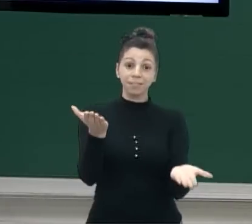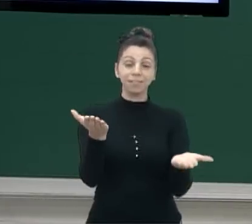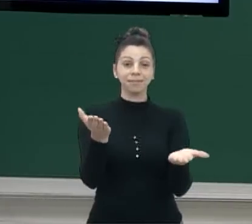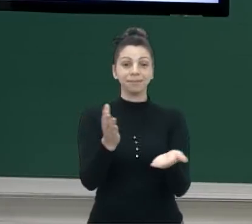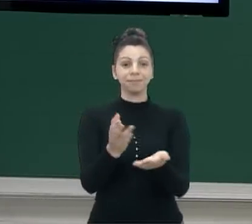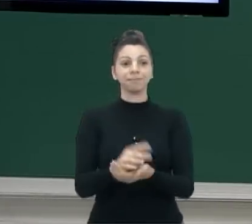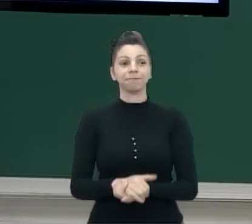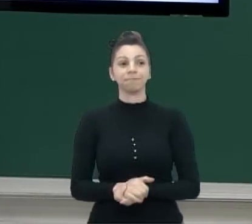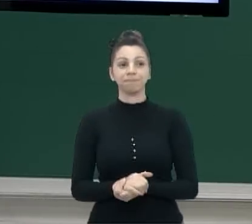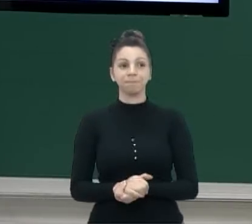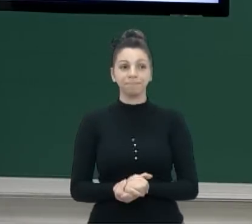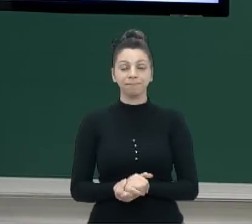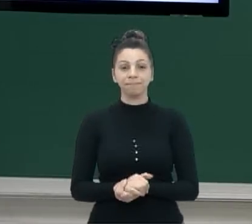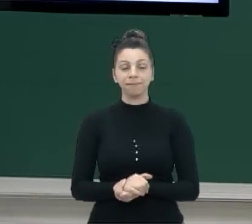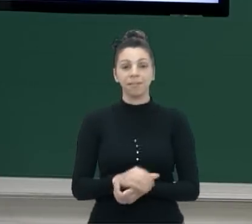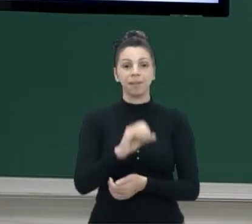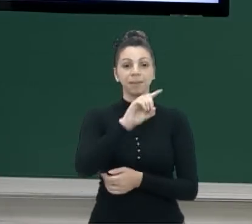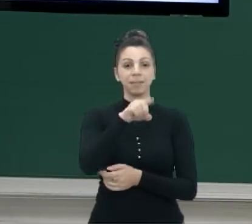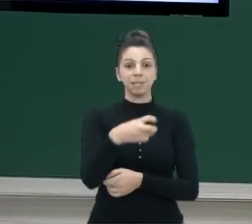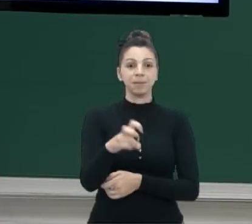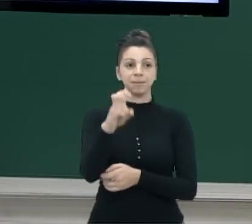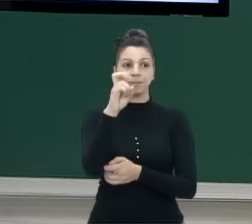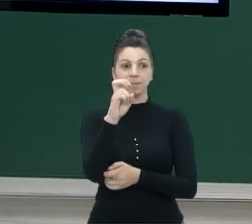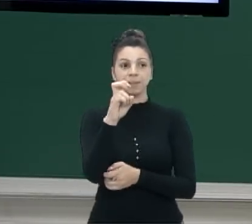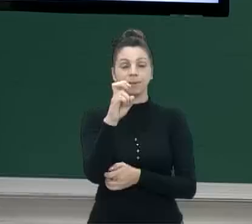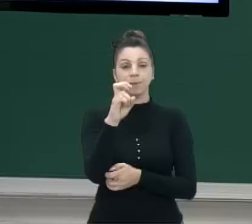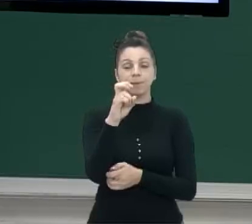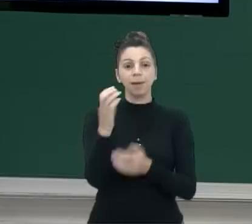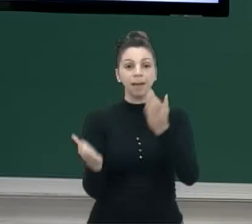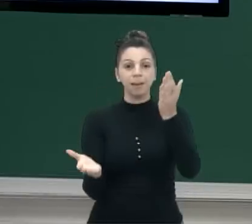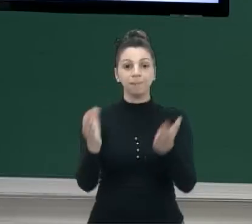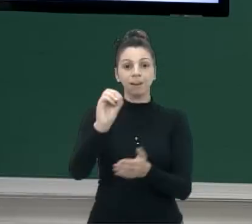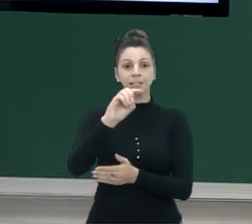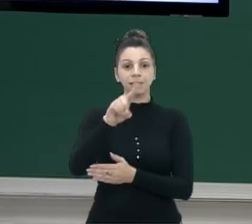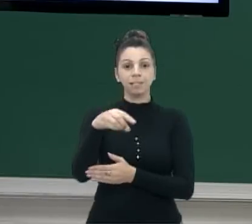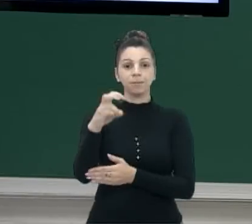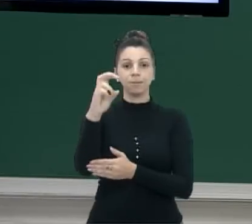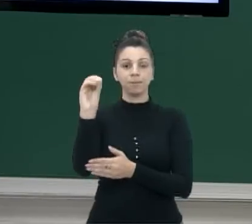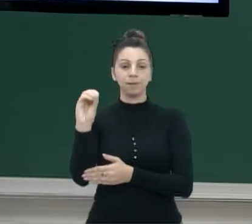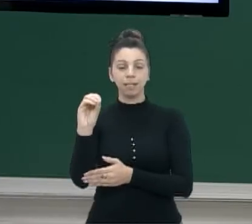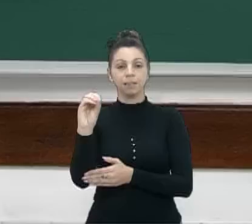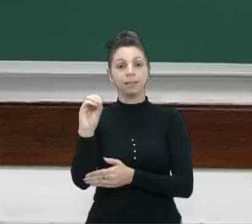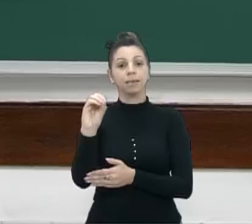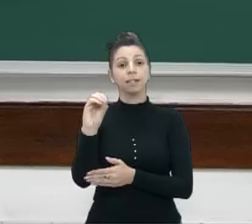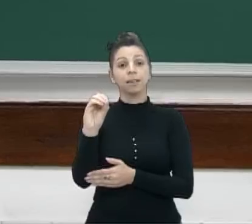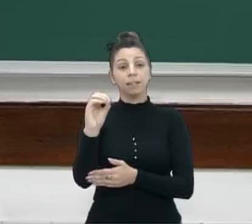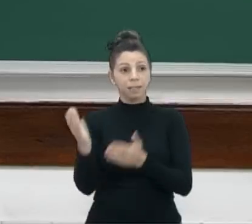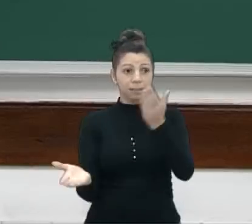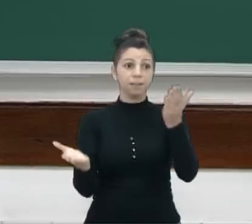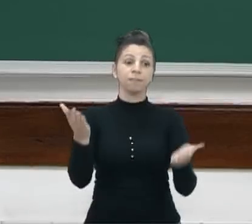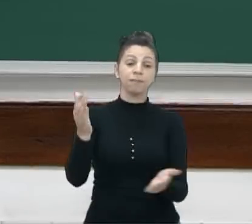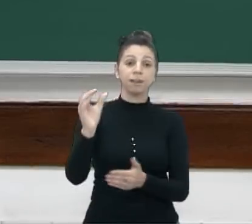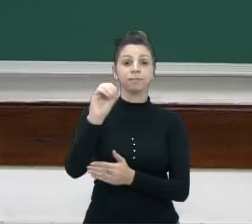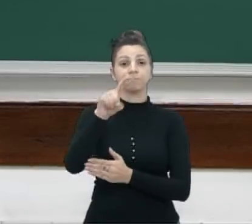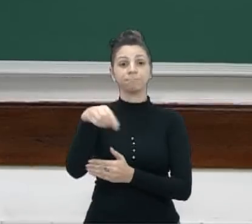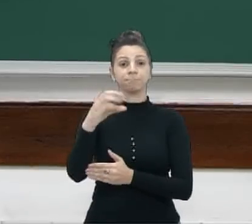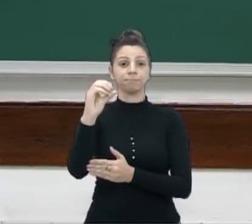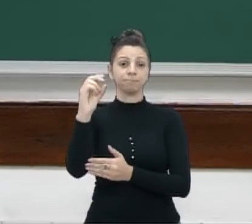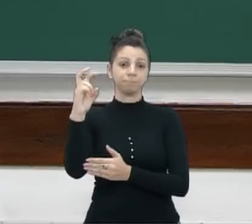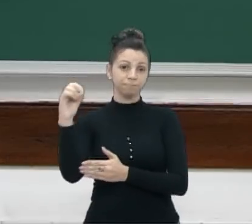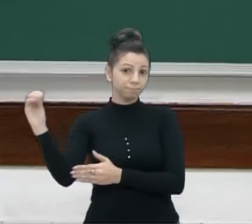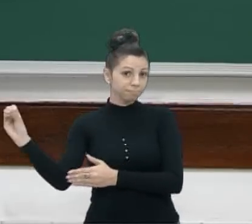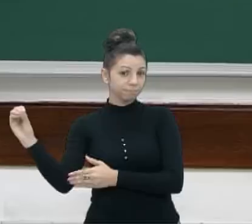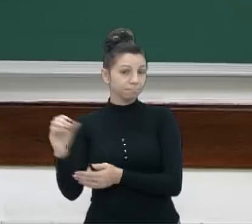5 décimos equivale a 50 centésimos, que equivale a 500 milésimos. Beleza?